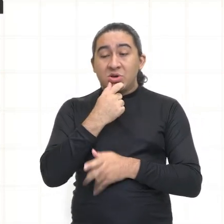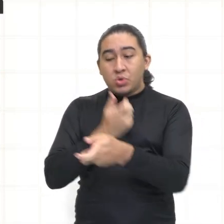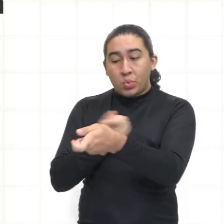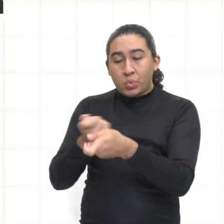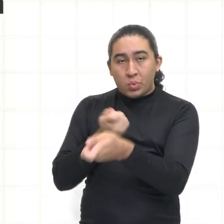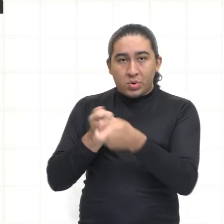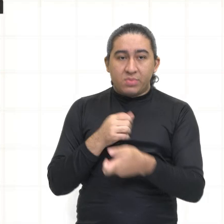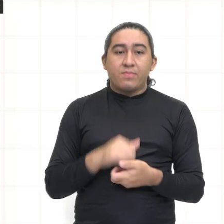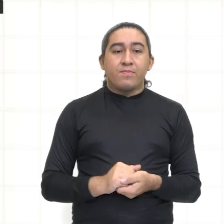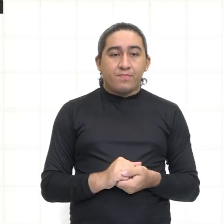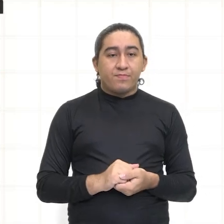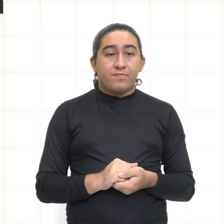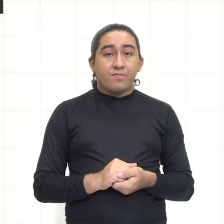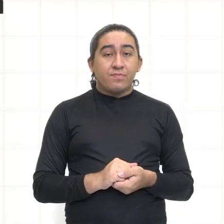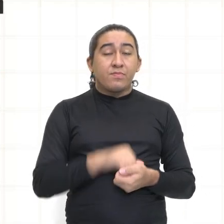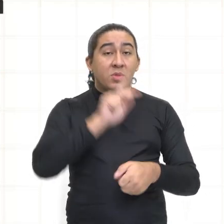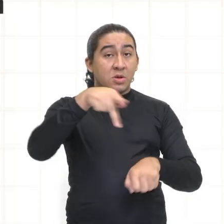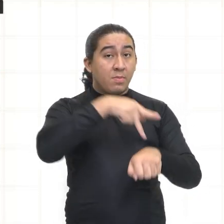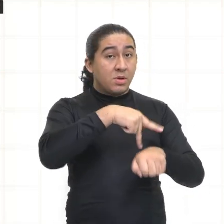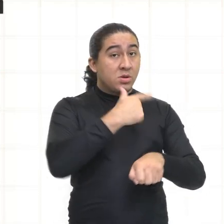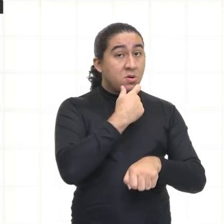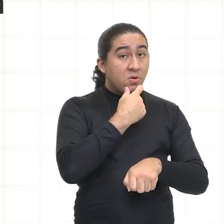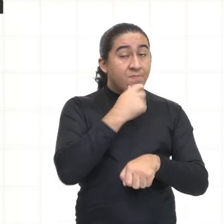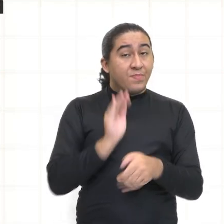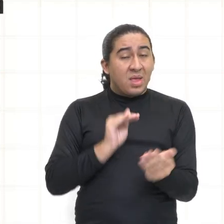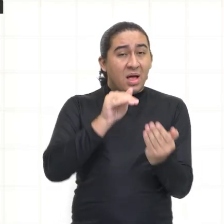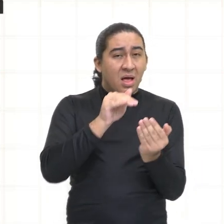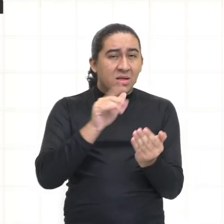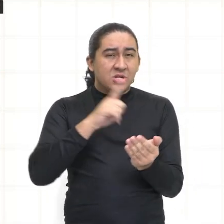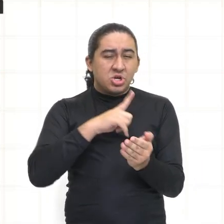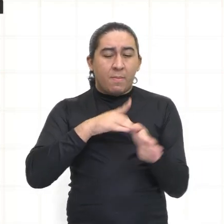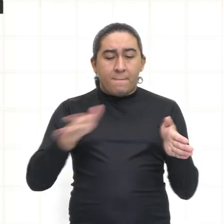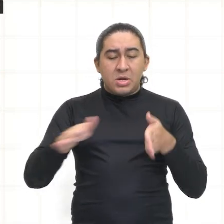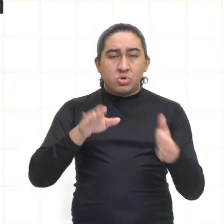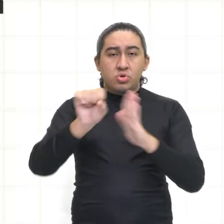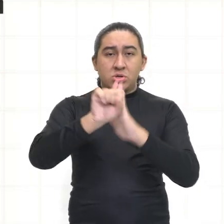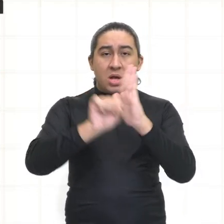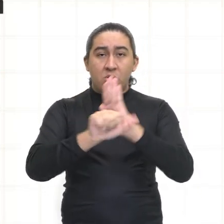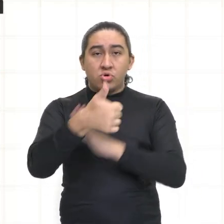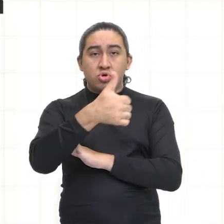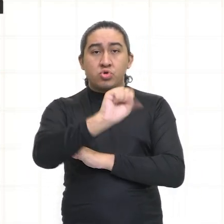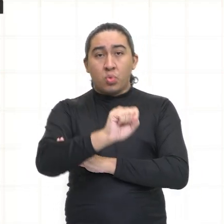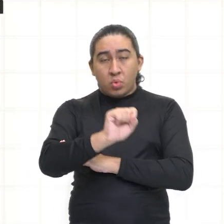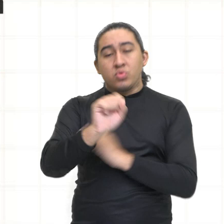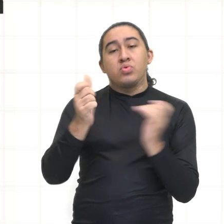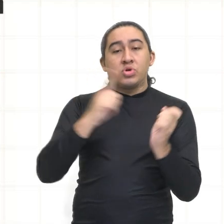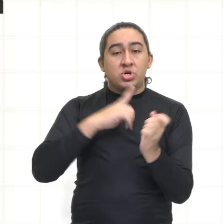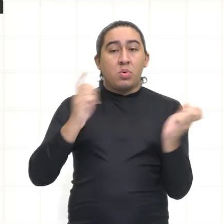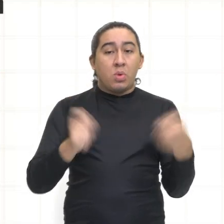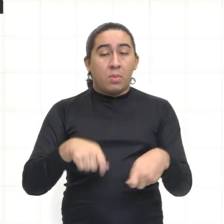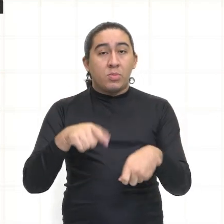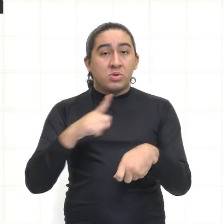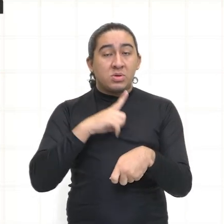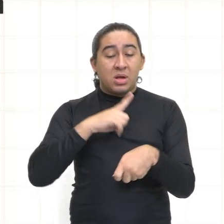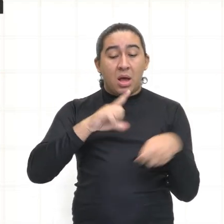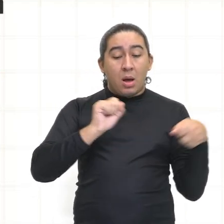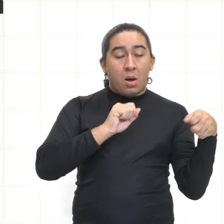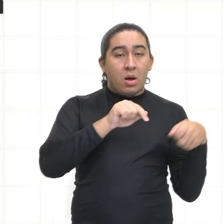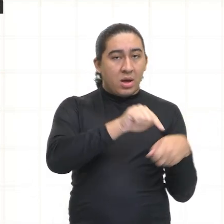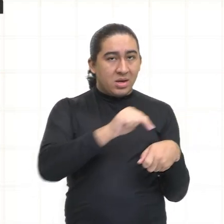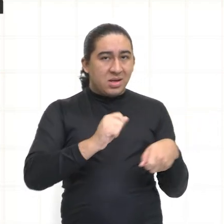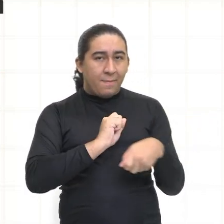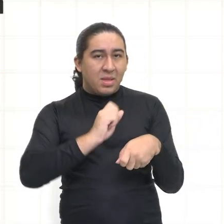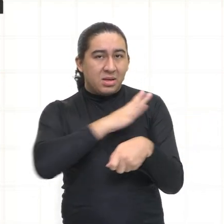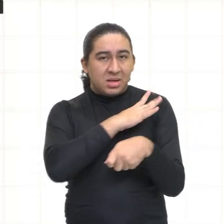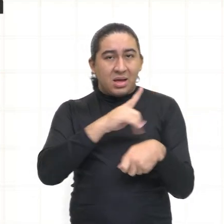lá. Domínio britânico. Até o século XVIII, nós temos a presença das companhias das Índias Orientais